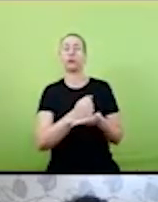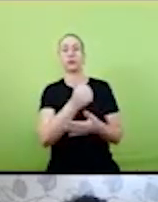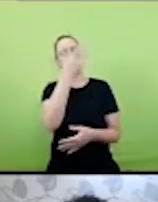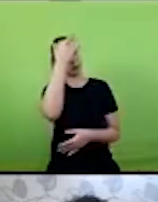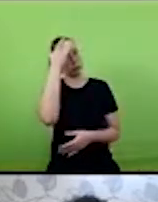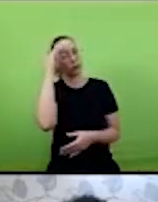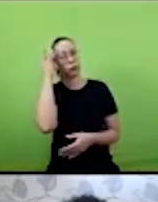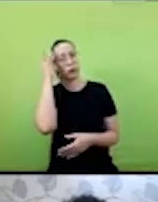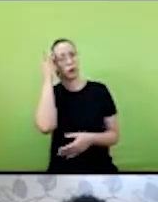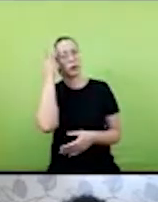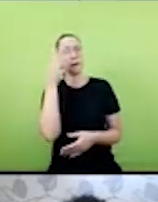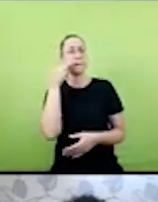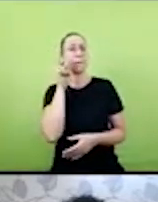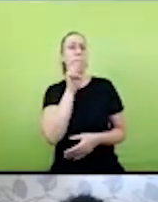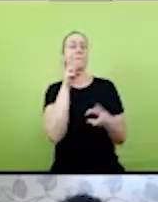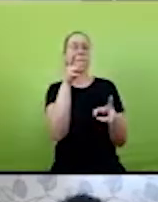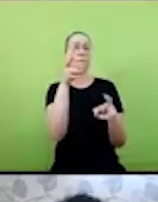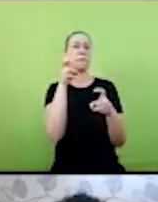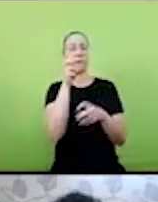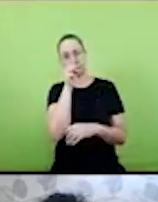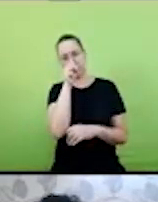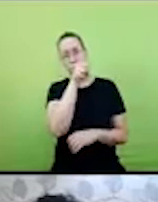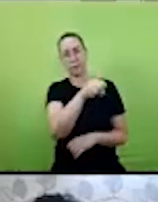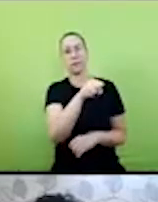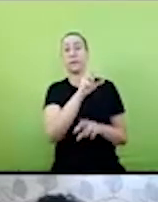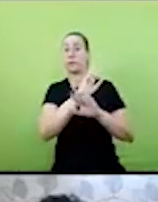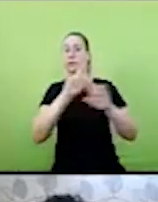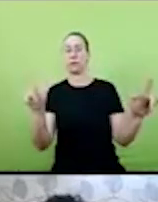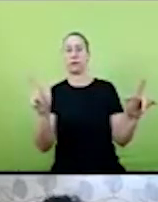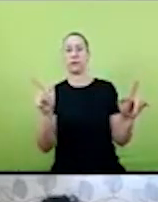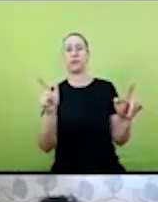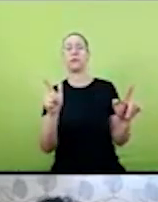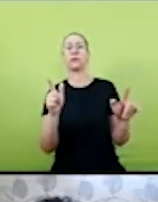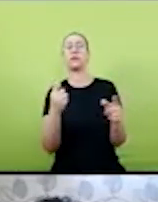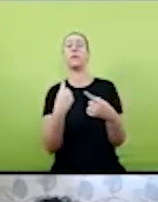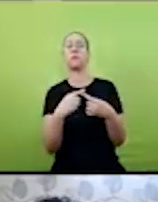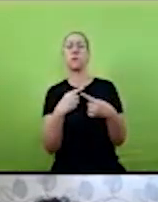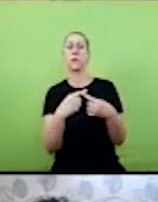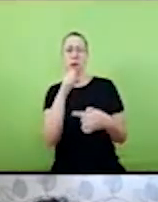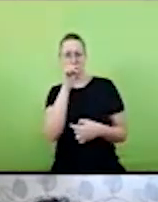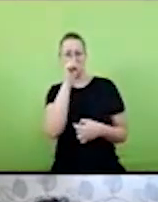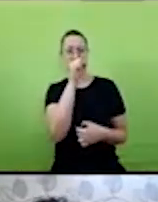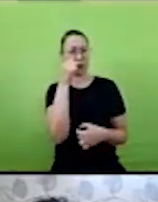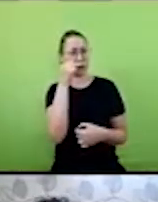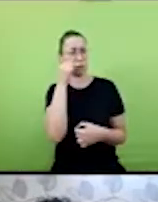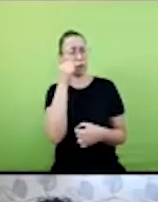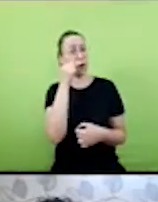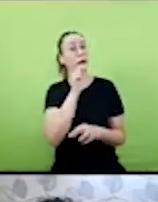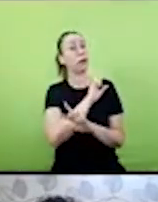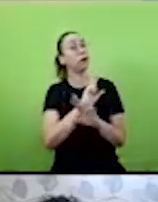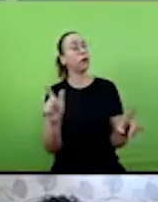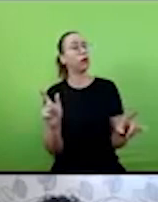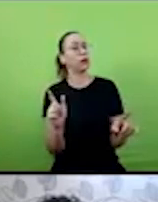pessoas vissem a violência de uma outra forma, a violência contra a mulher de uma outra forma. Nós passamos a acreditar